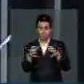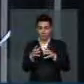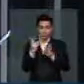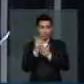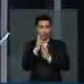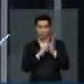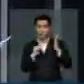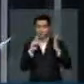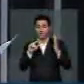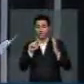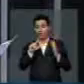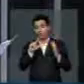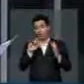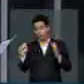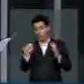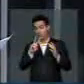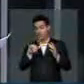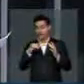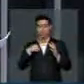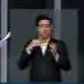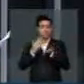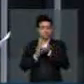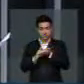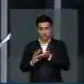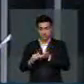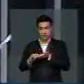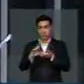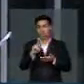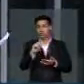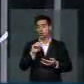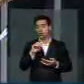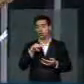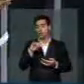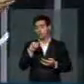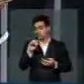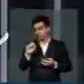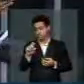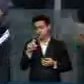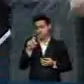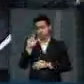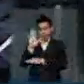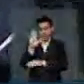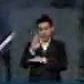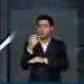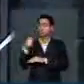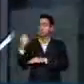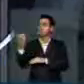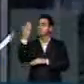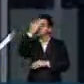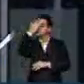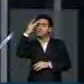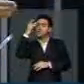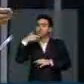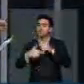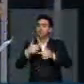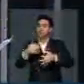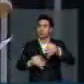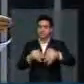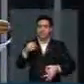bando da lua tocando na rádio nos domingos da tarde tá aqui um destacado procurador da república